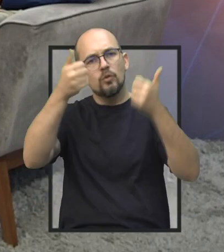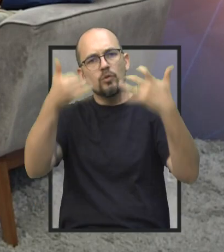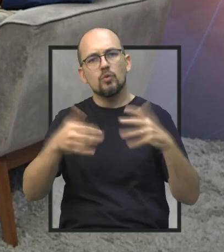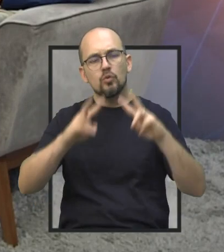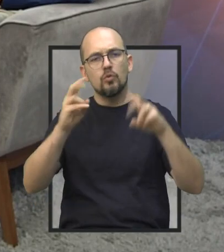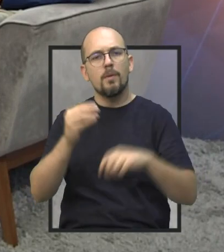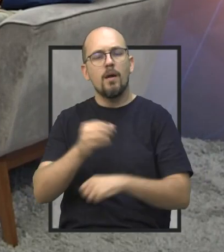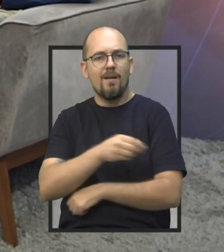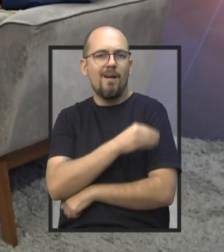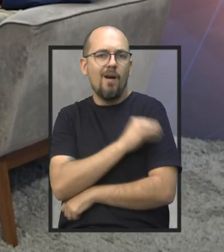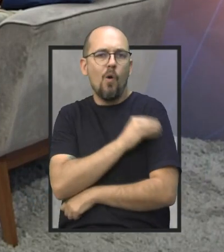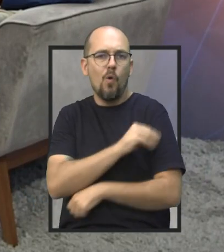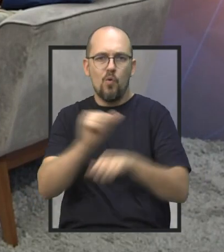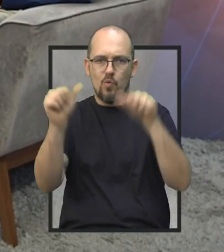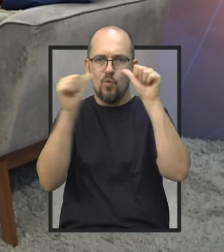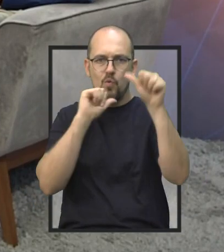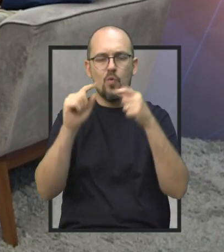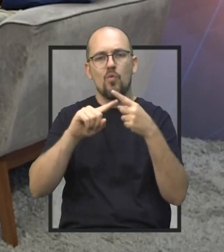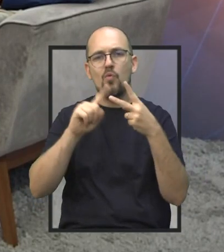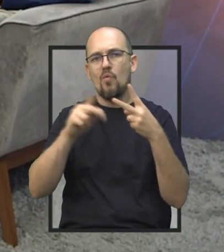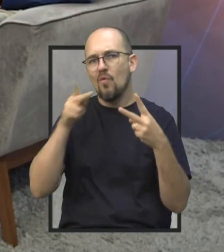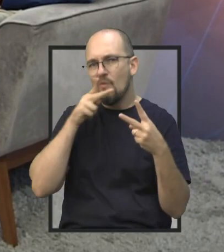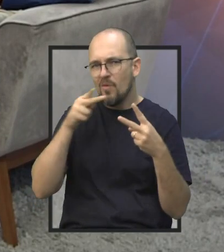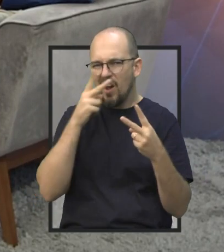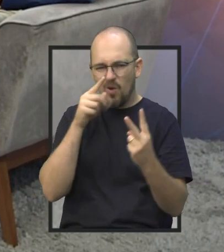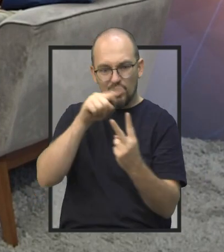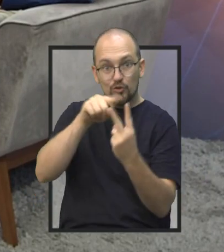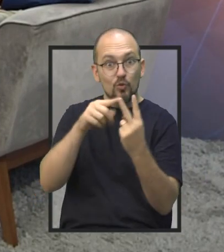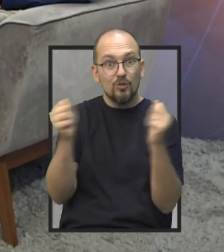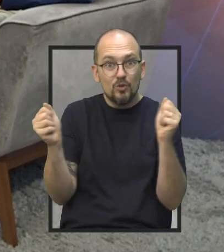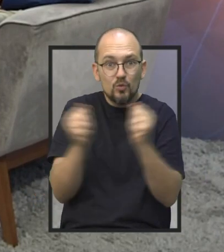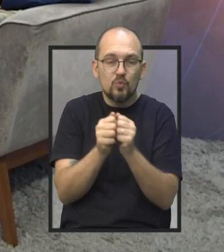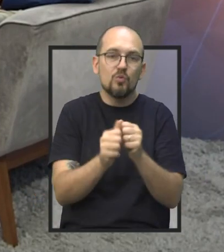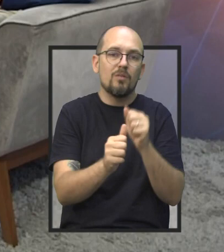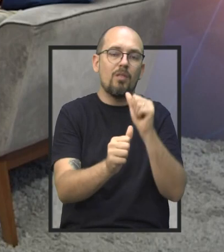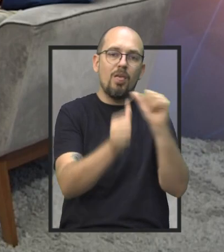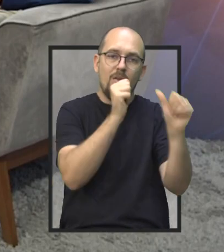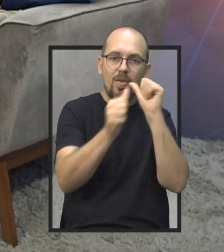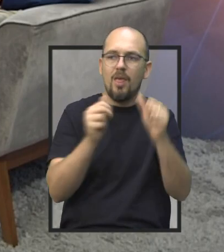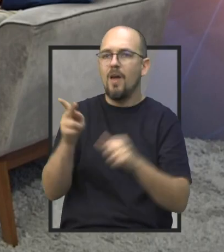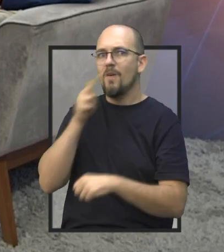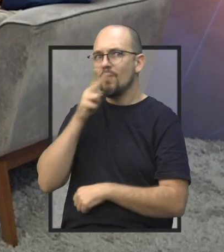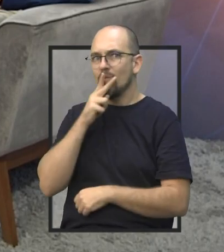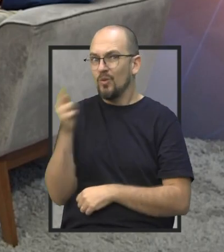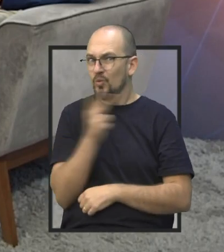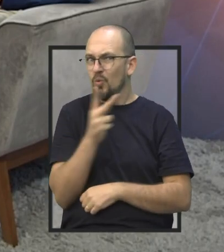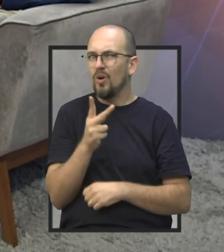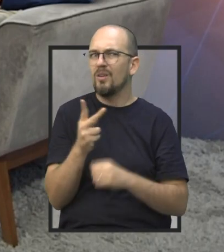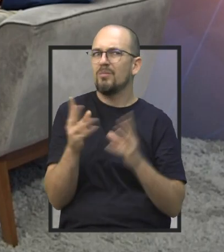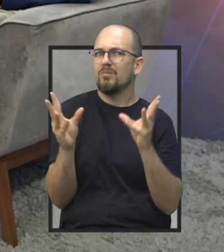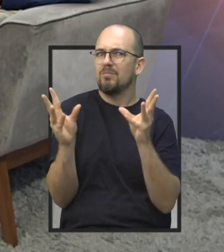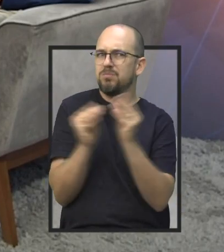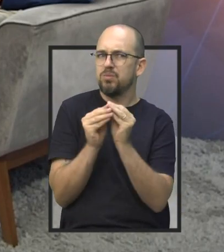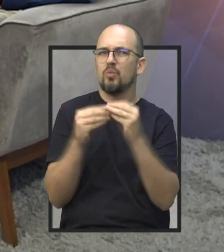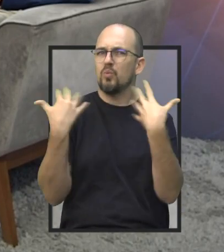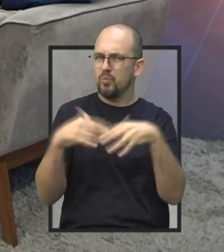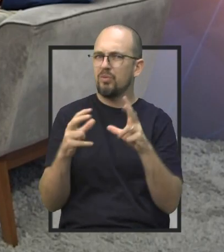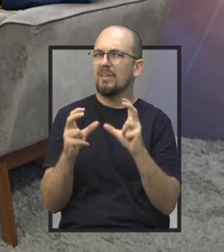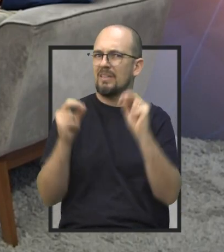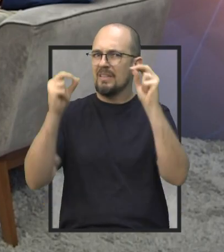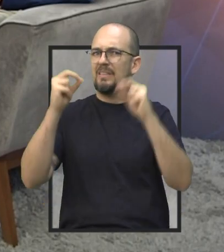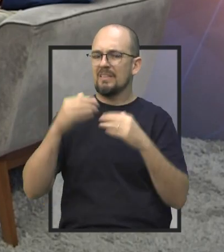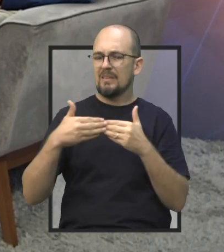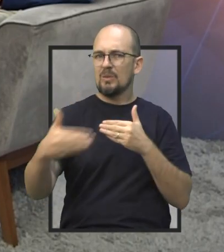tabagismo. Associados, então, acho que a chance de você ter realmente um problema, um câncer na região da cabeça e